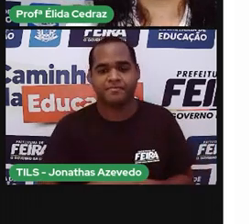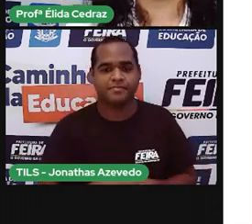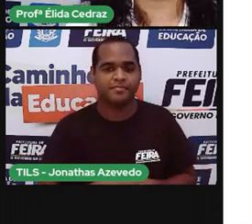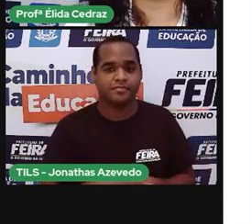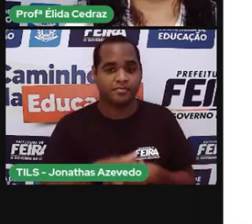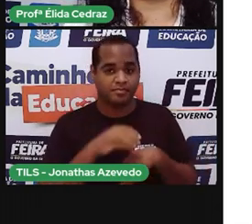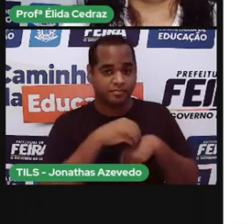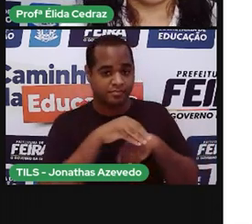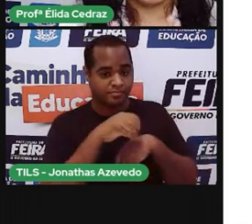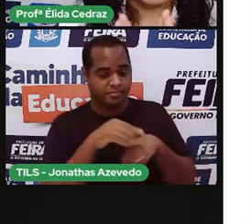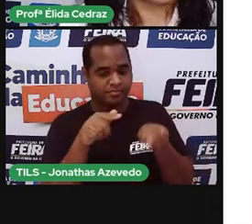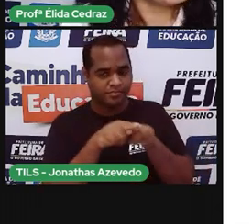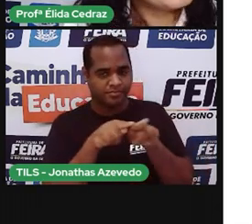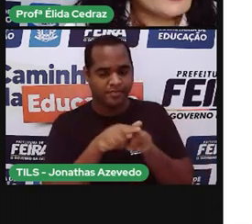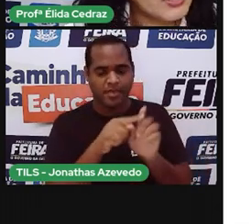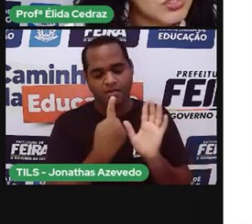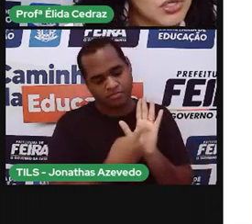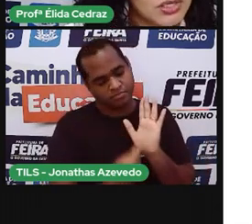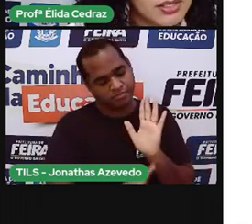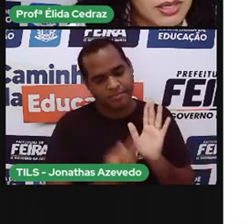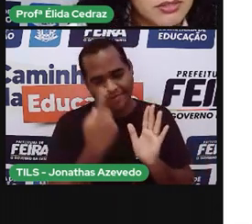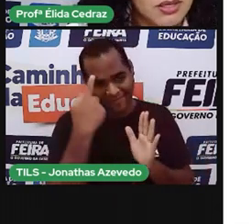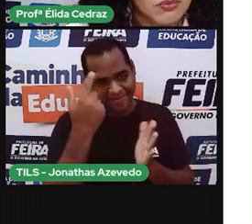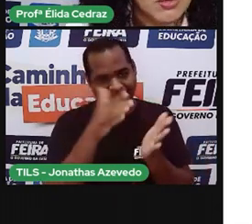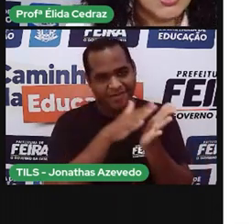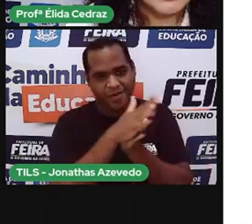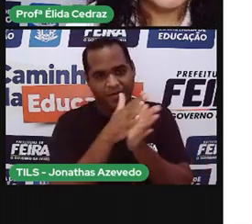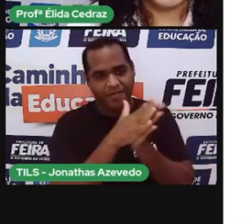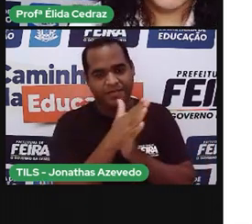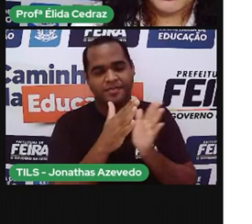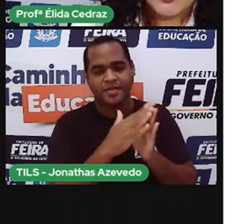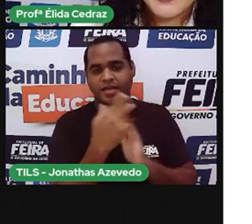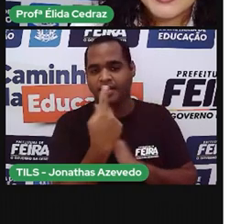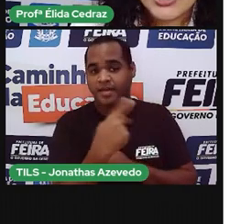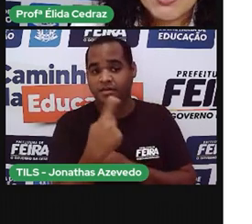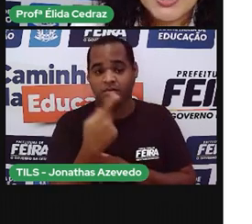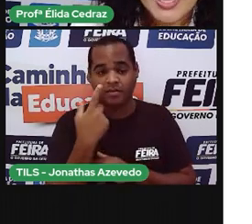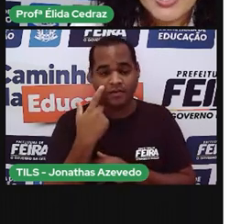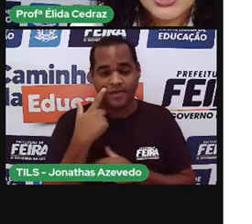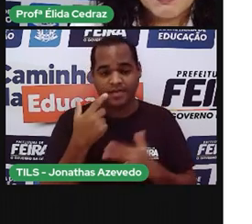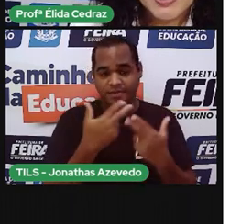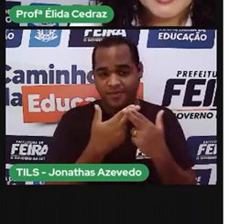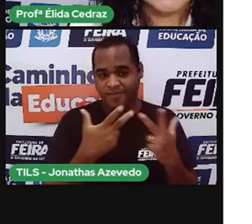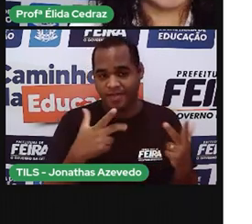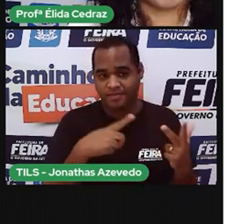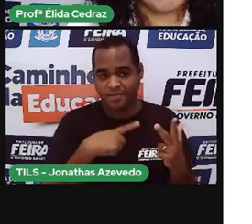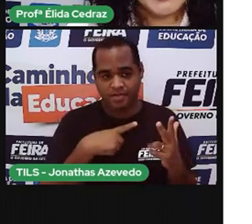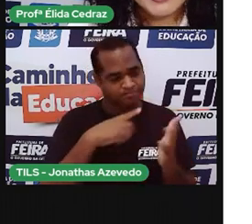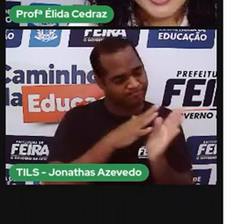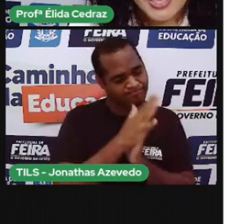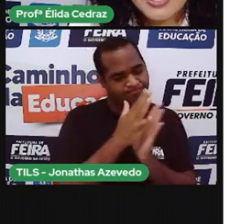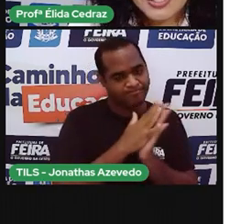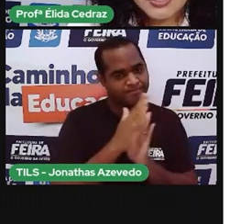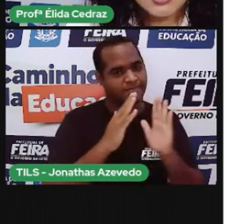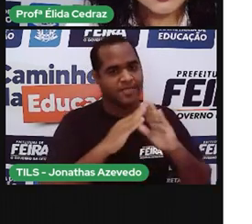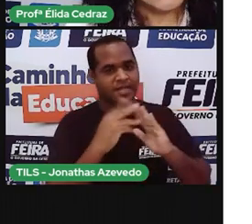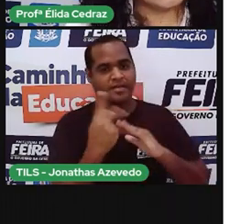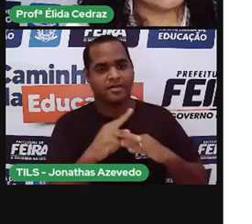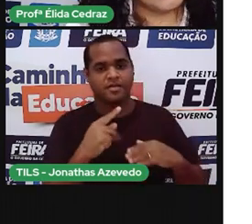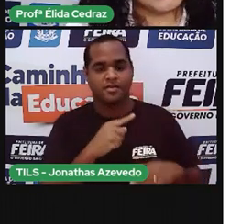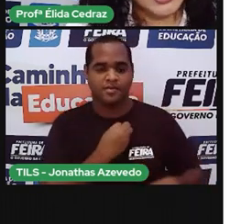sigam as orientações do caderno de orientação. Junto com essa atividade impressa que foi para